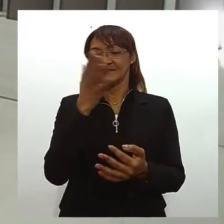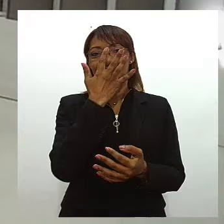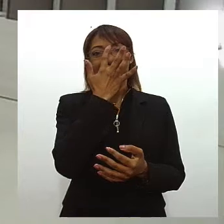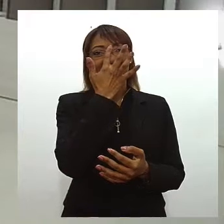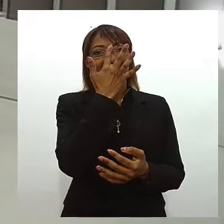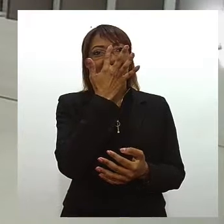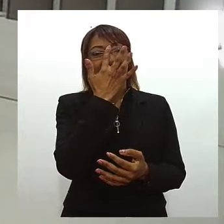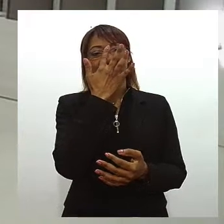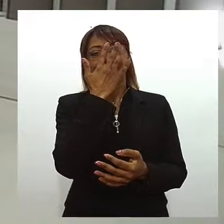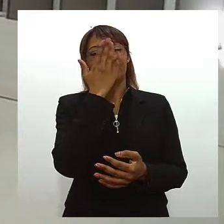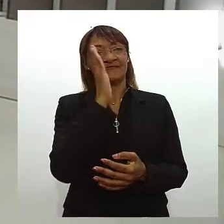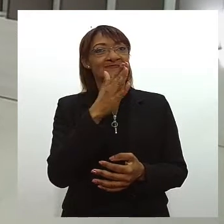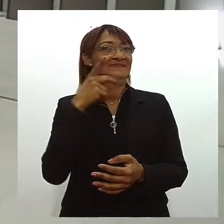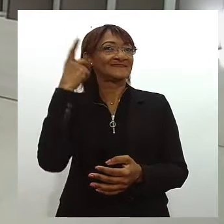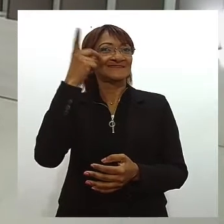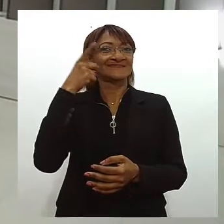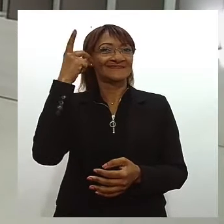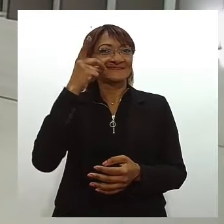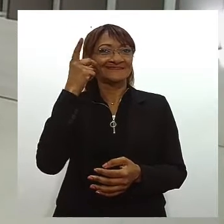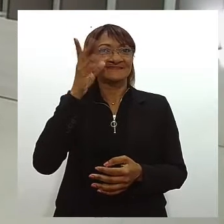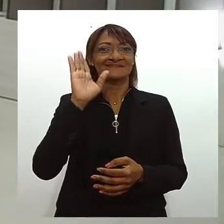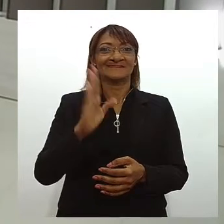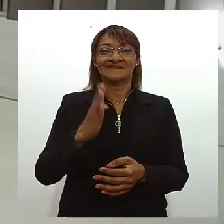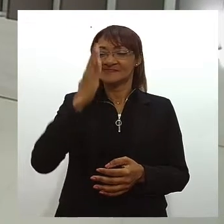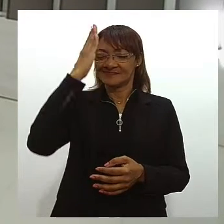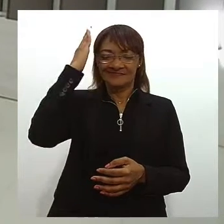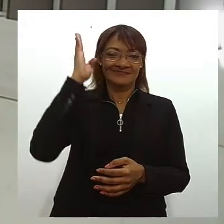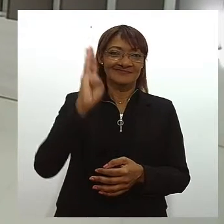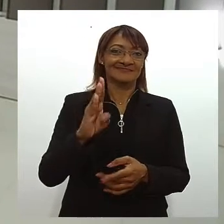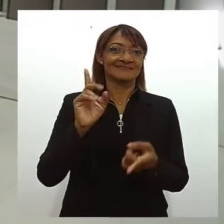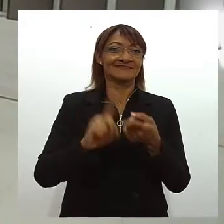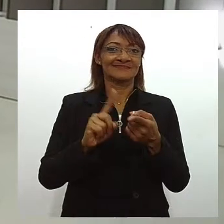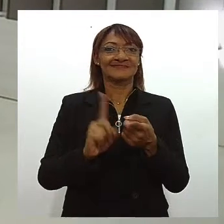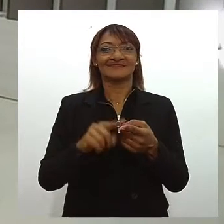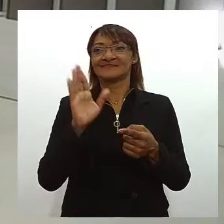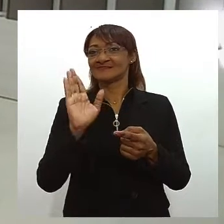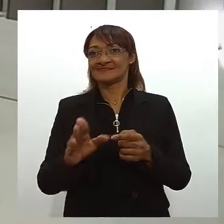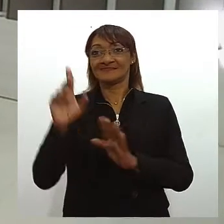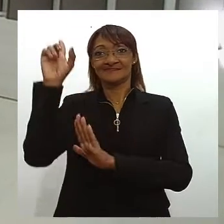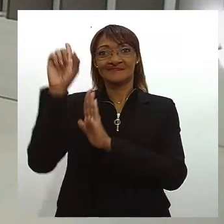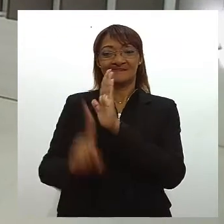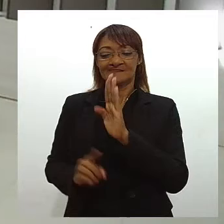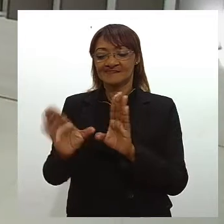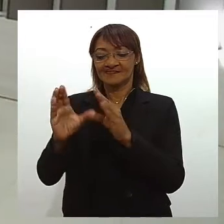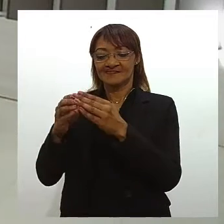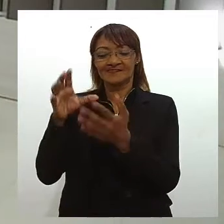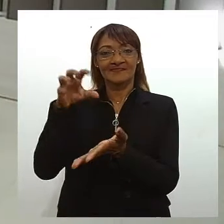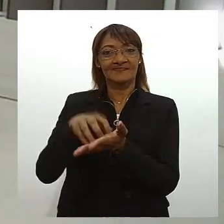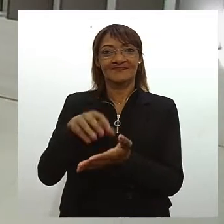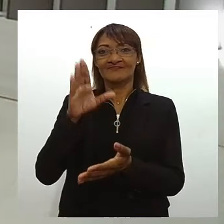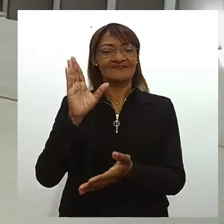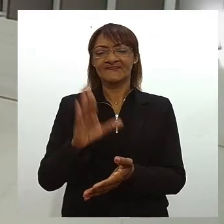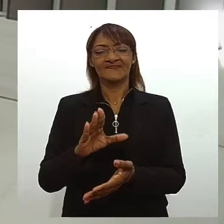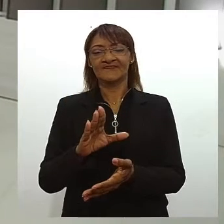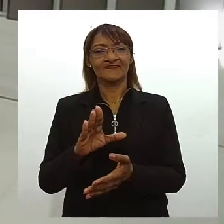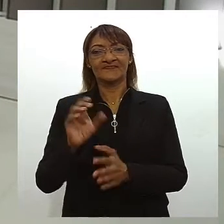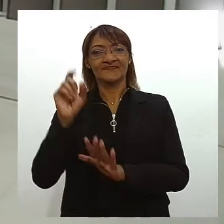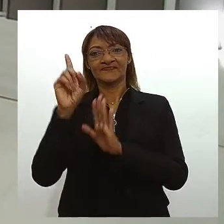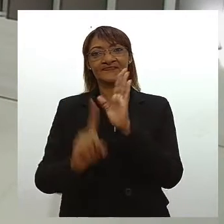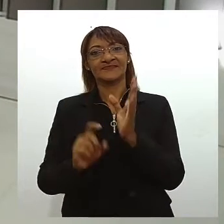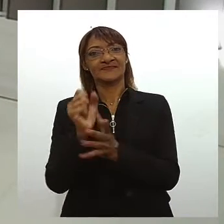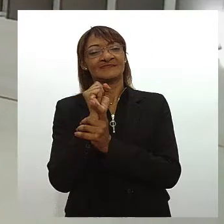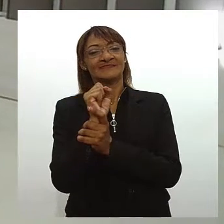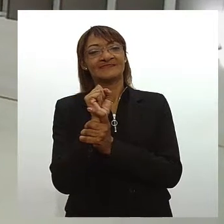PT, é membro da Comissão de Cidadania de Direitos Humanos da Alese, que desempenha um importante trabalho na garantia desses direitos. E é